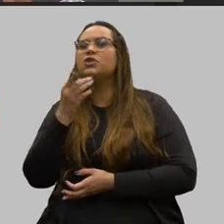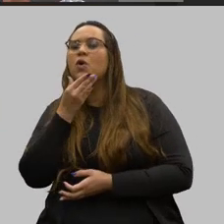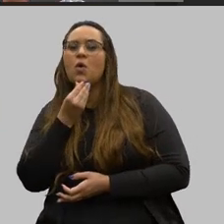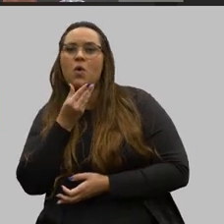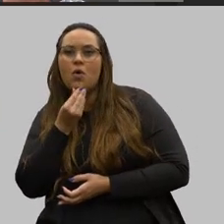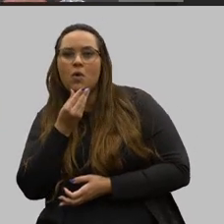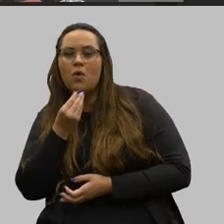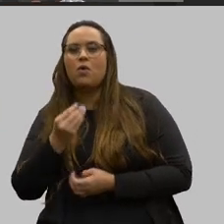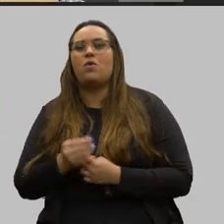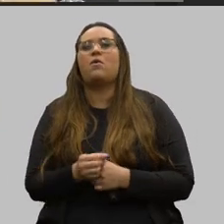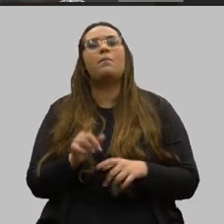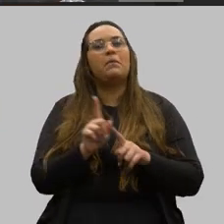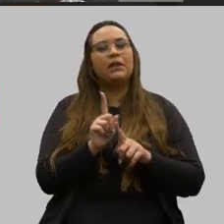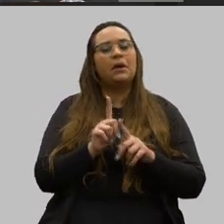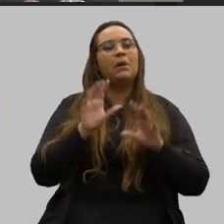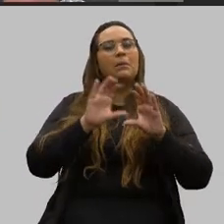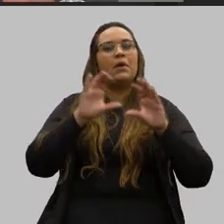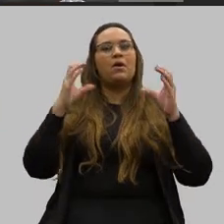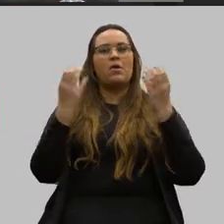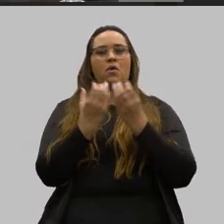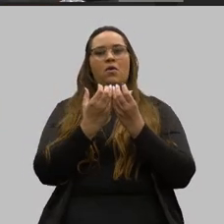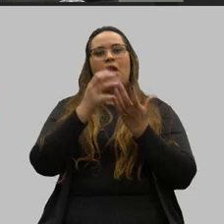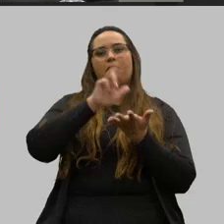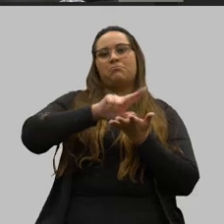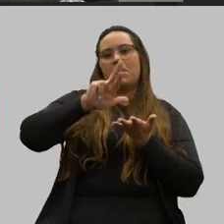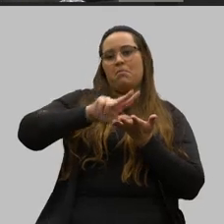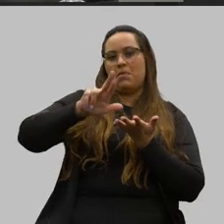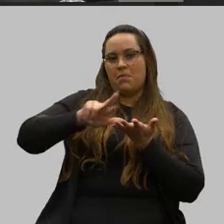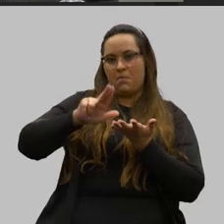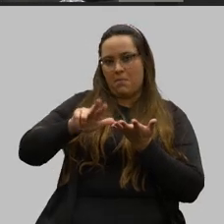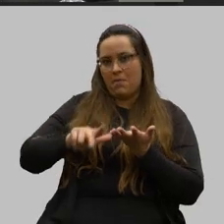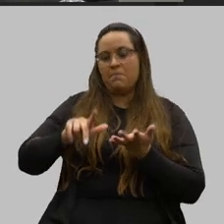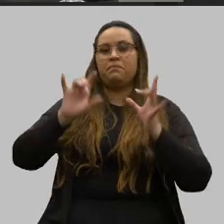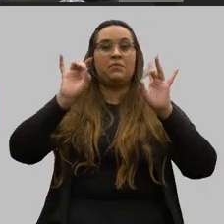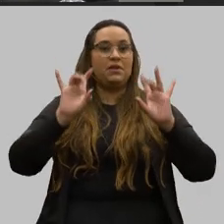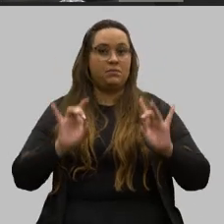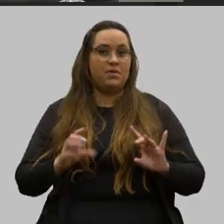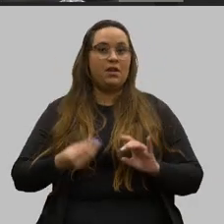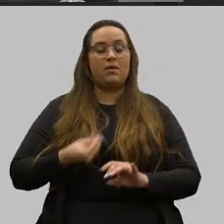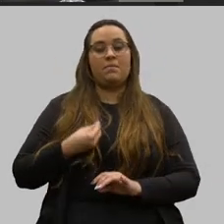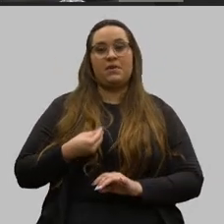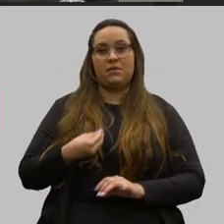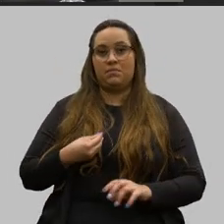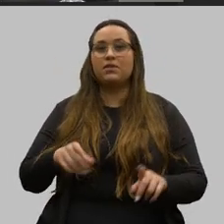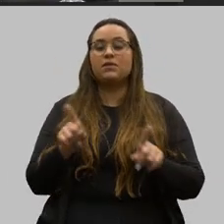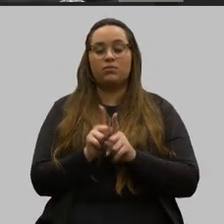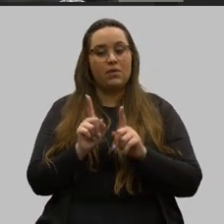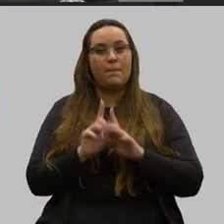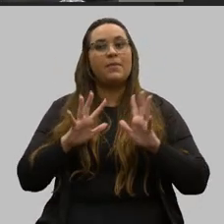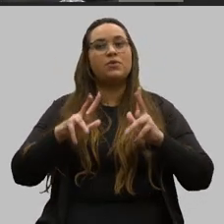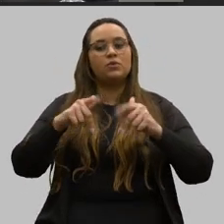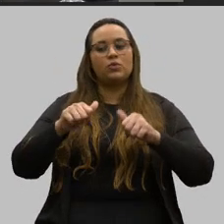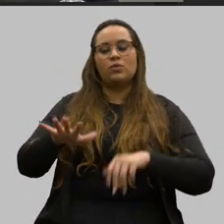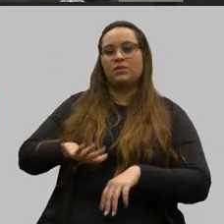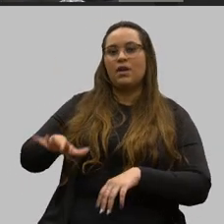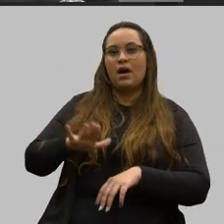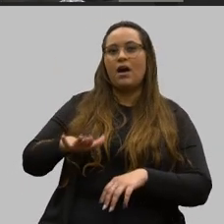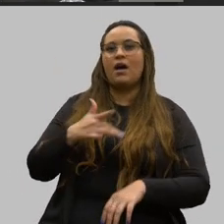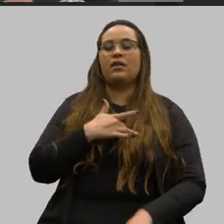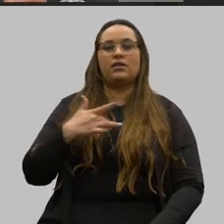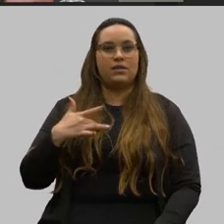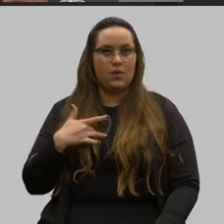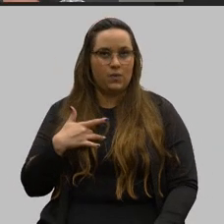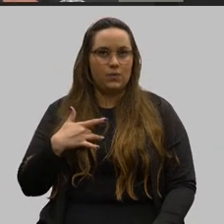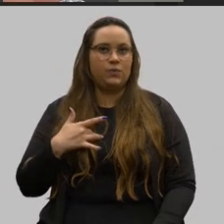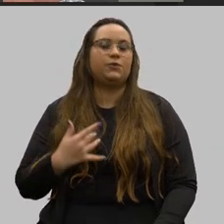outros congressos de saúde dos militares que foi em especial a participação importante de todos da saúde do bombeiro